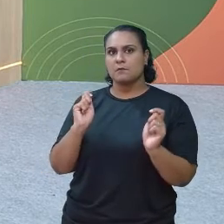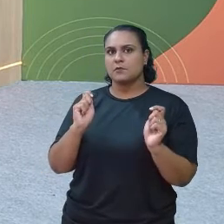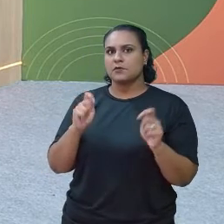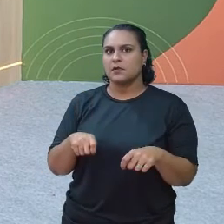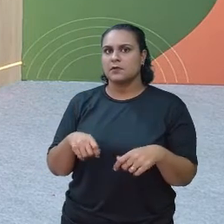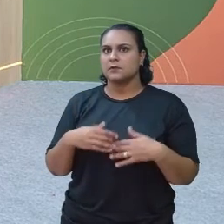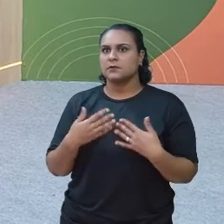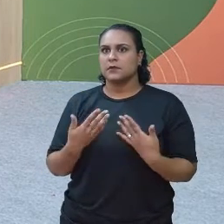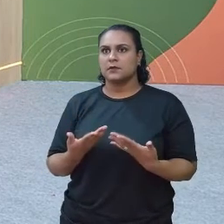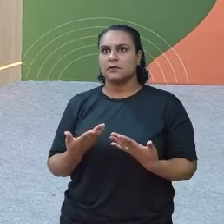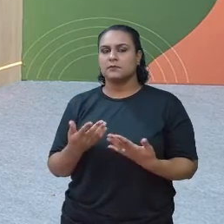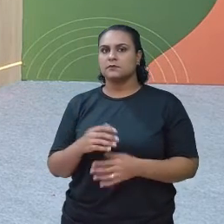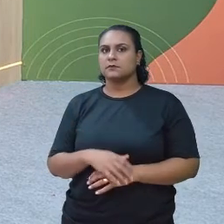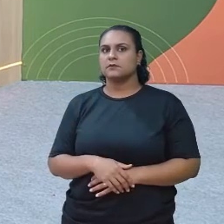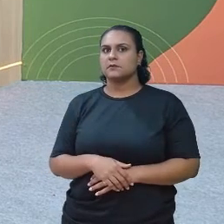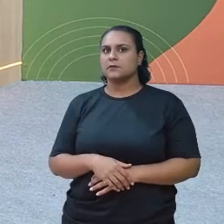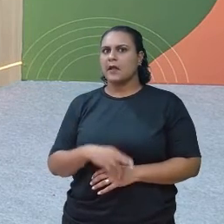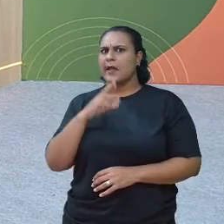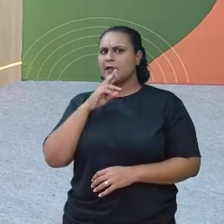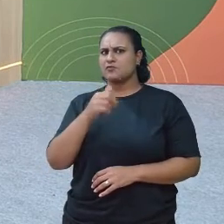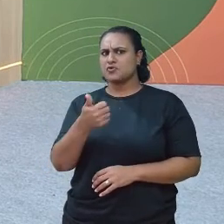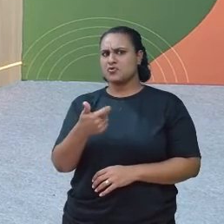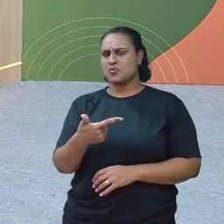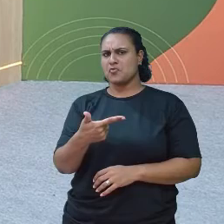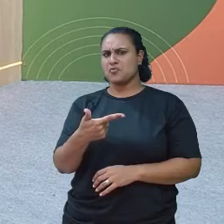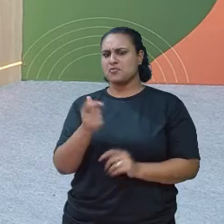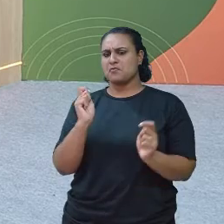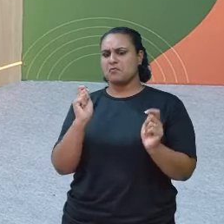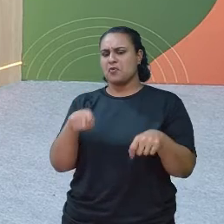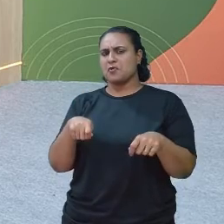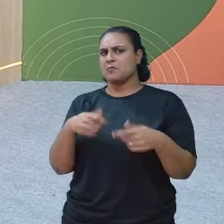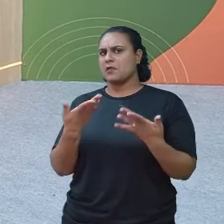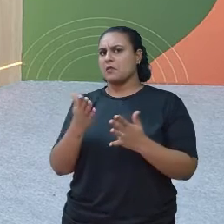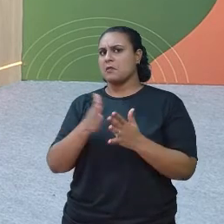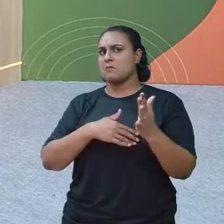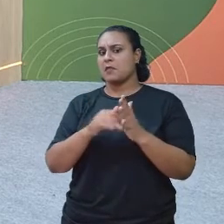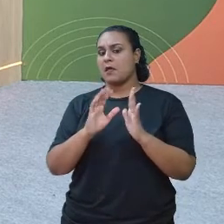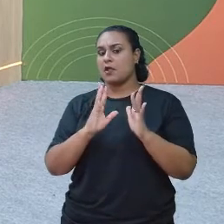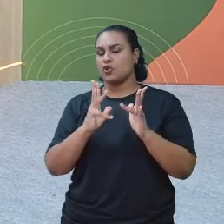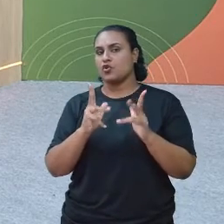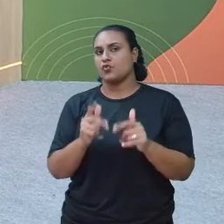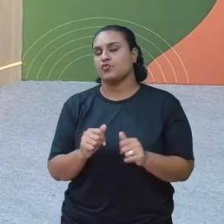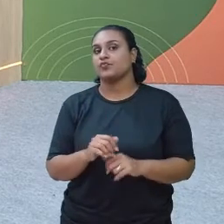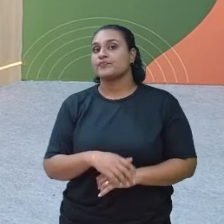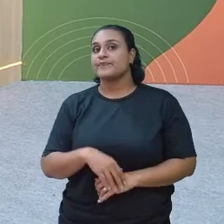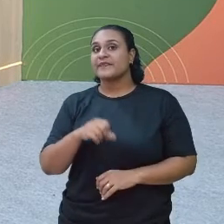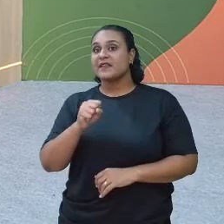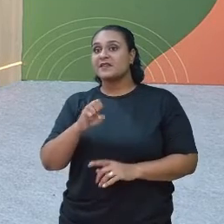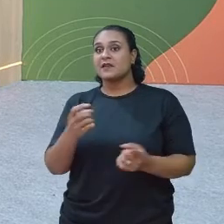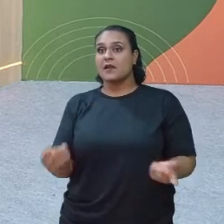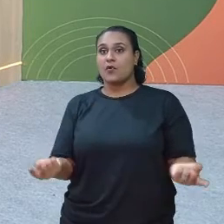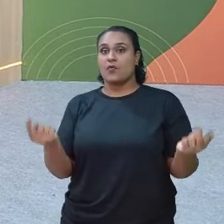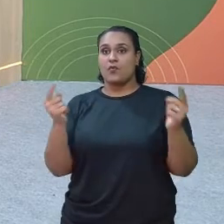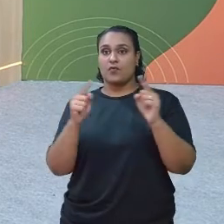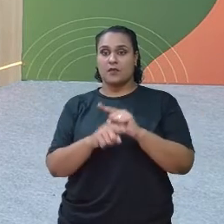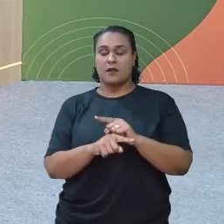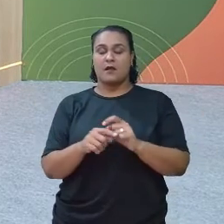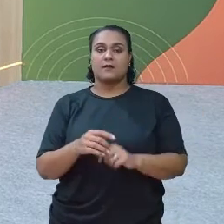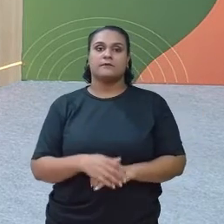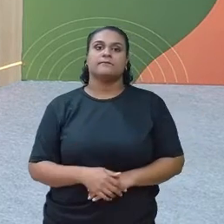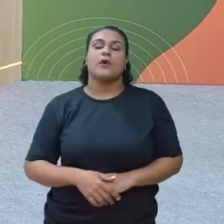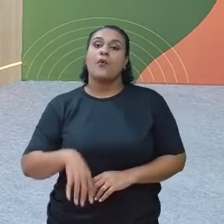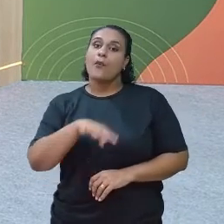vão me levar às 12 maneiras de pintar a figura como um todo? Se eu tiver o contrário, por exemplo, se eu